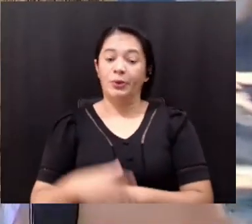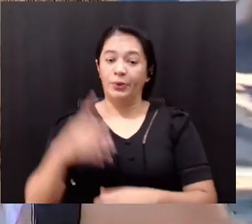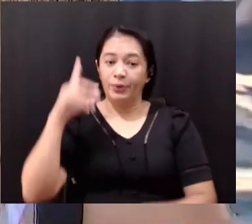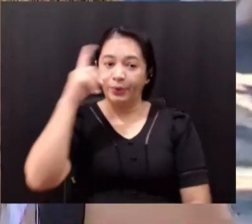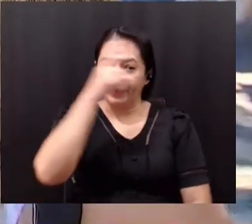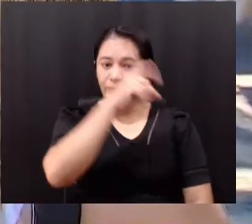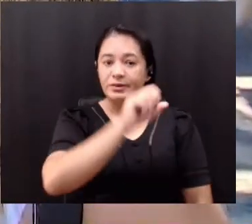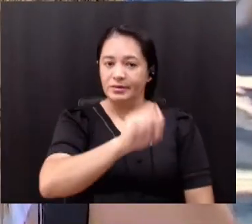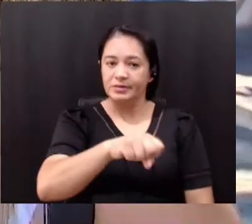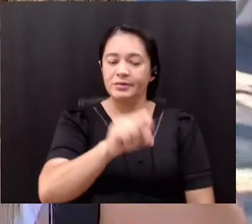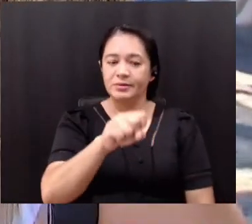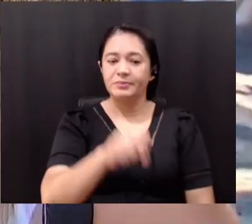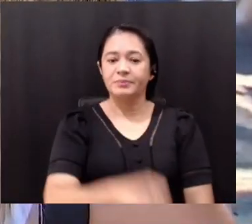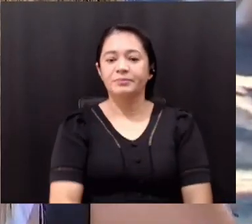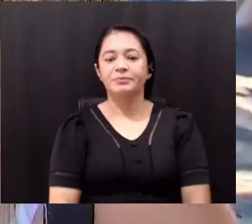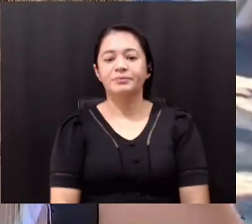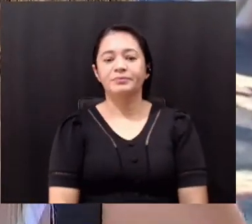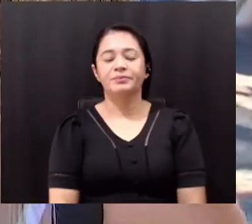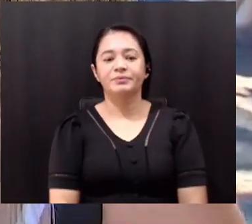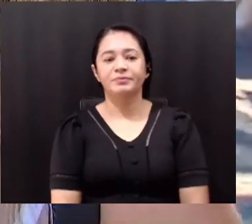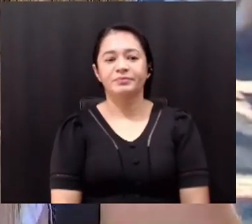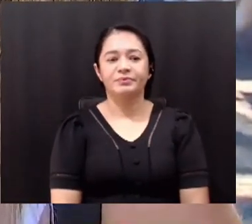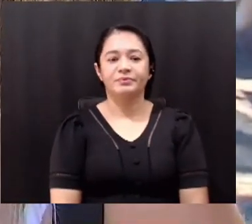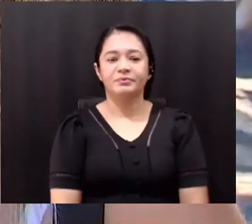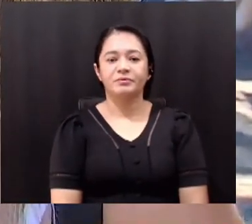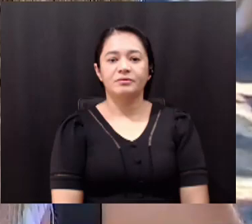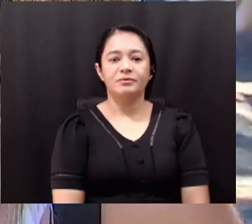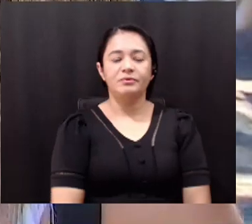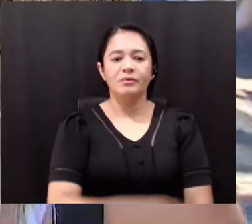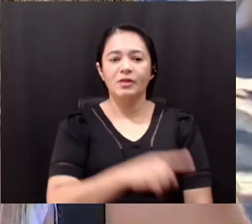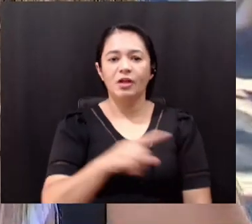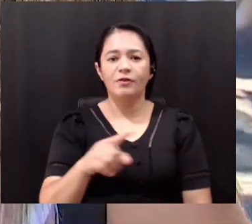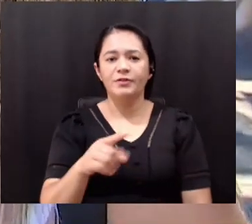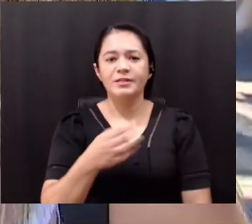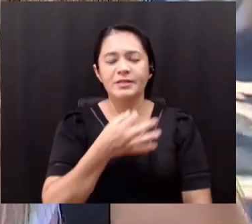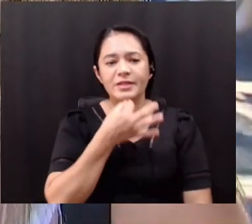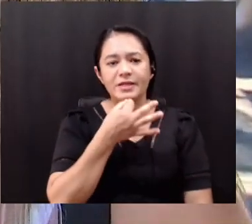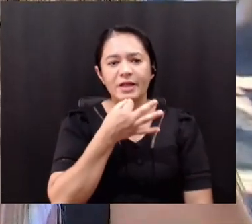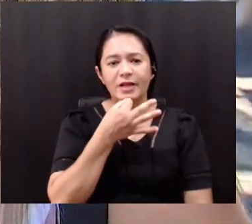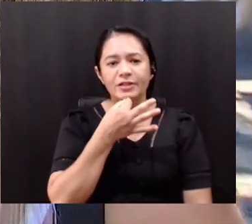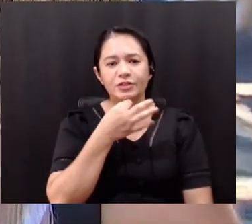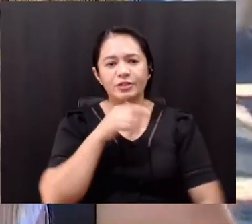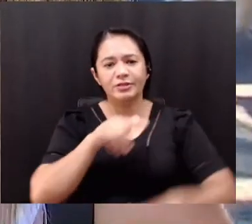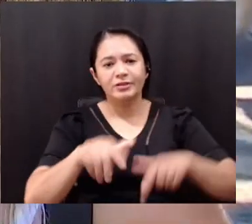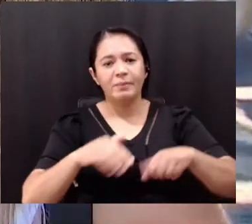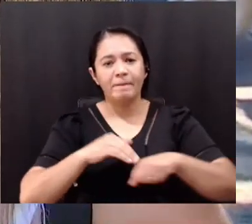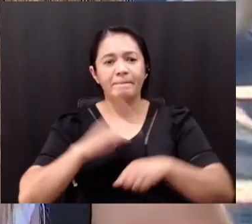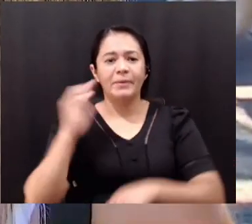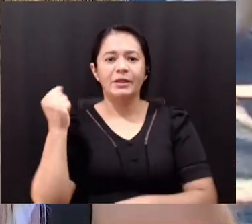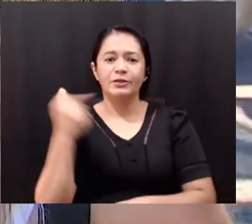puxada. E você se considera uma pessoa que trabalha além do que é preciso?